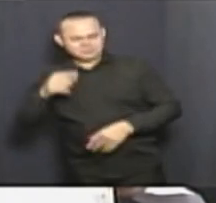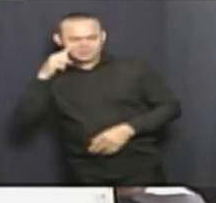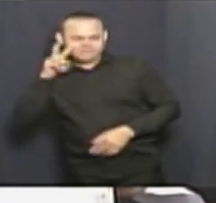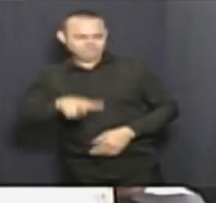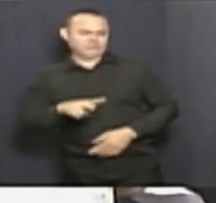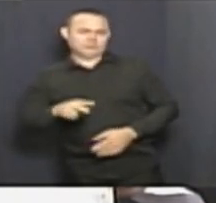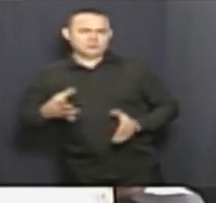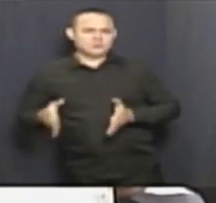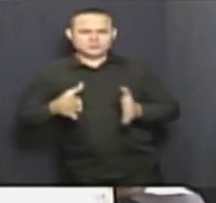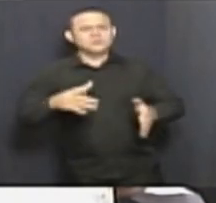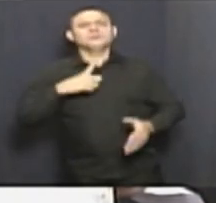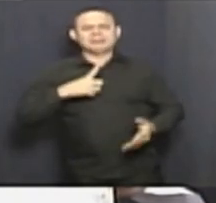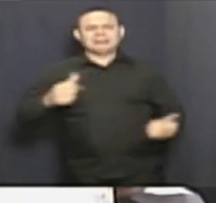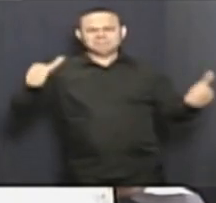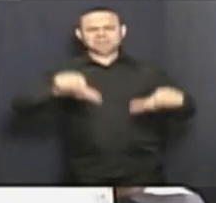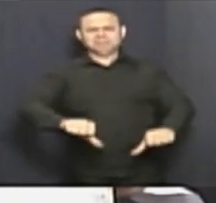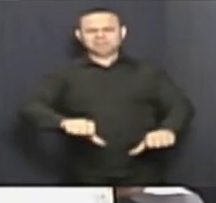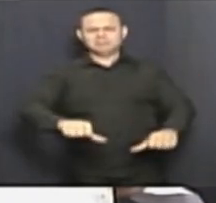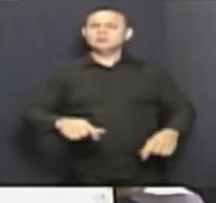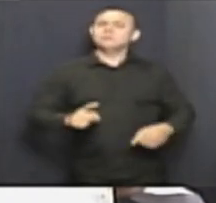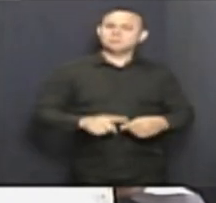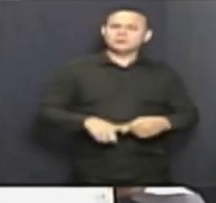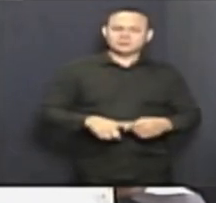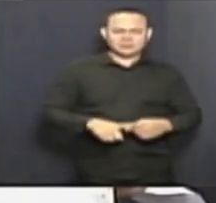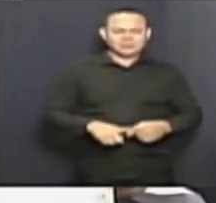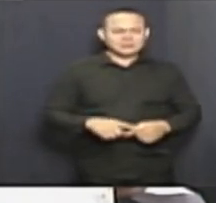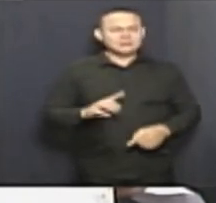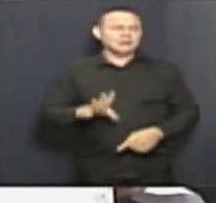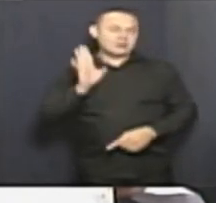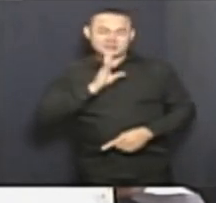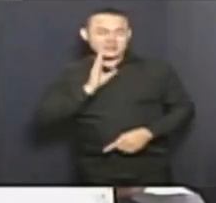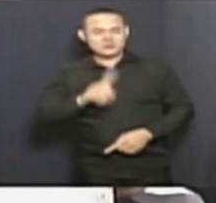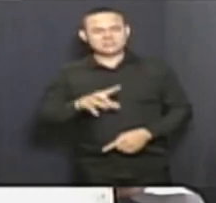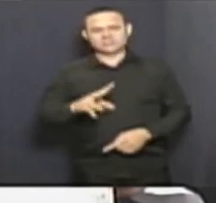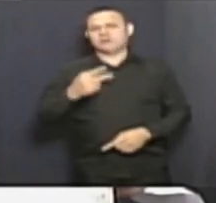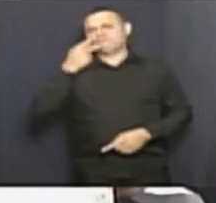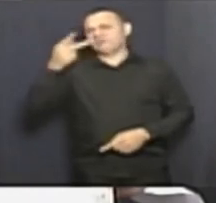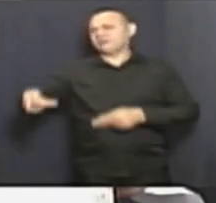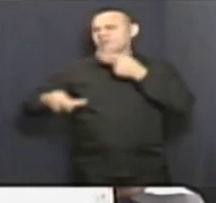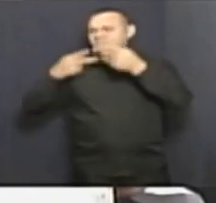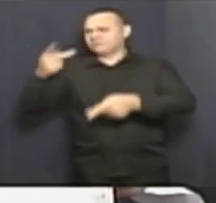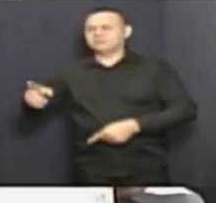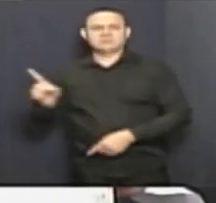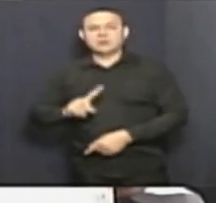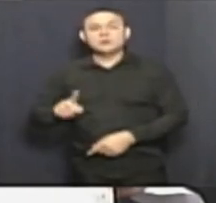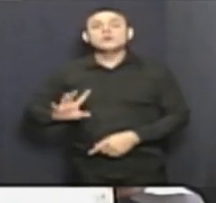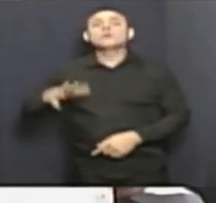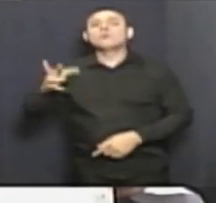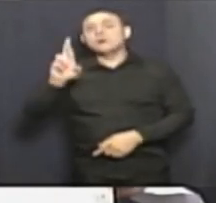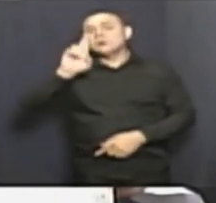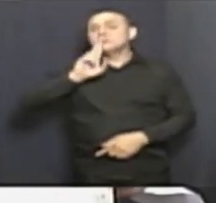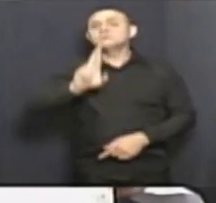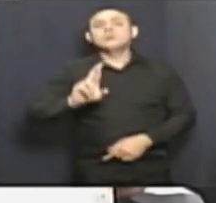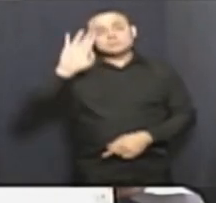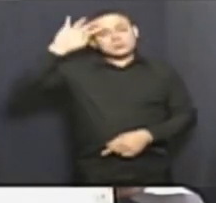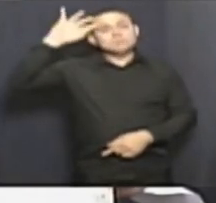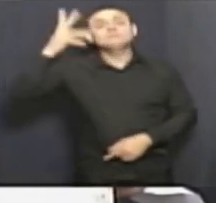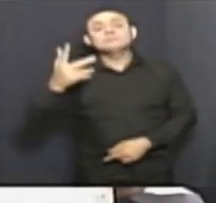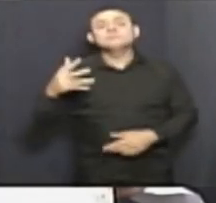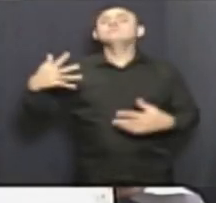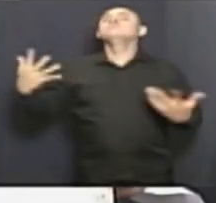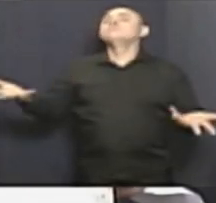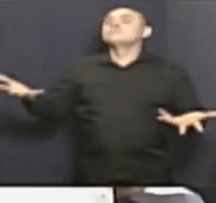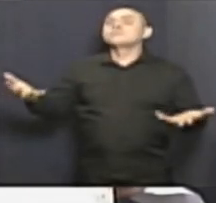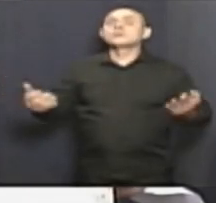agora o interessante não é só falar qual foi a providência que o comentarista tomou no seu